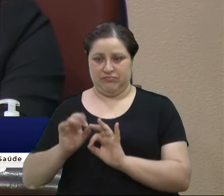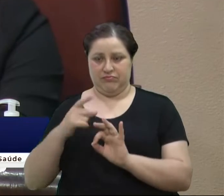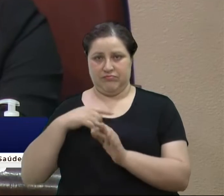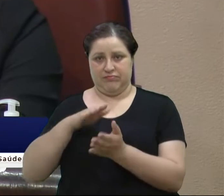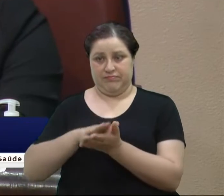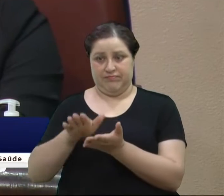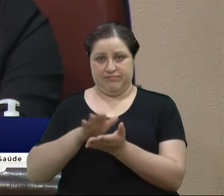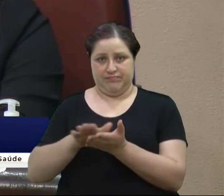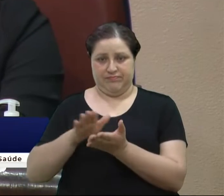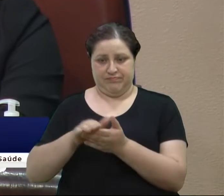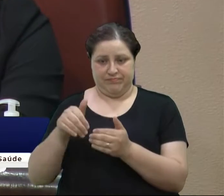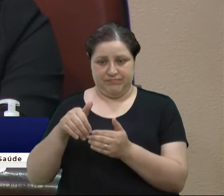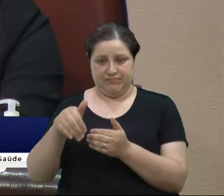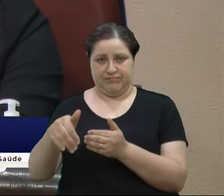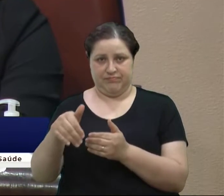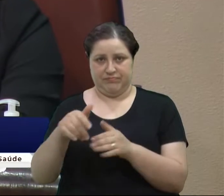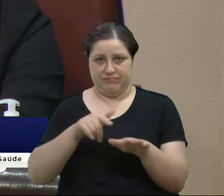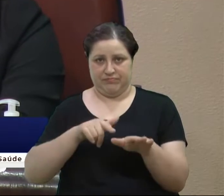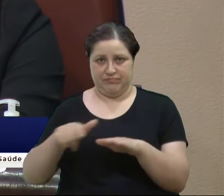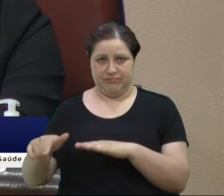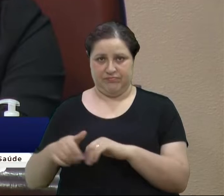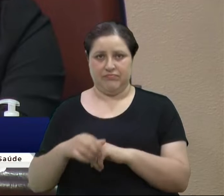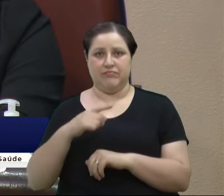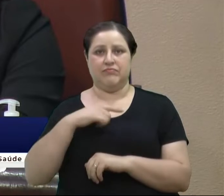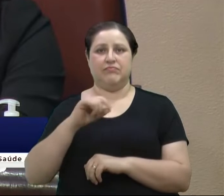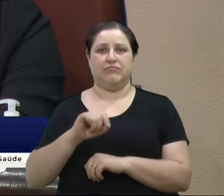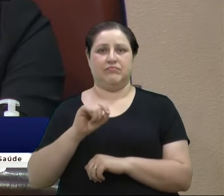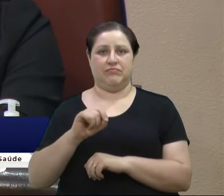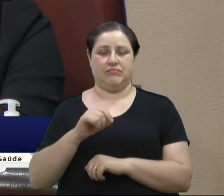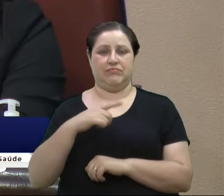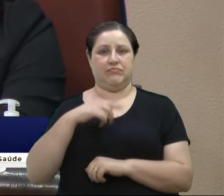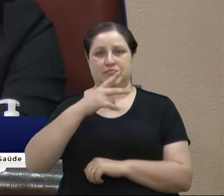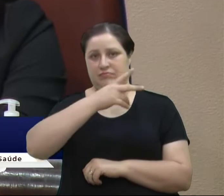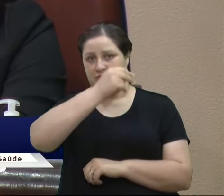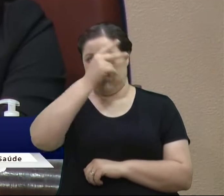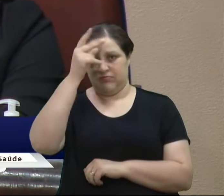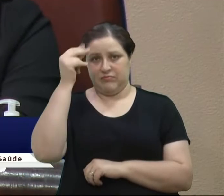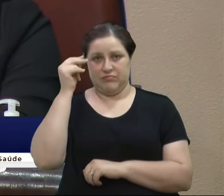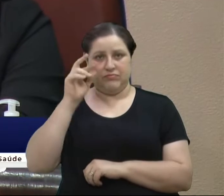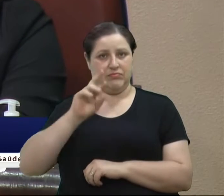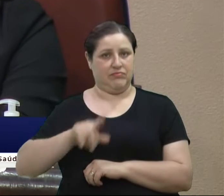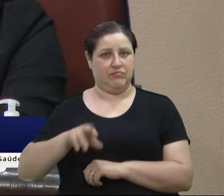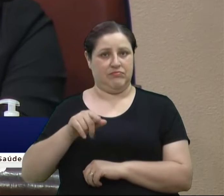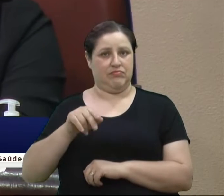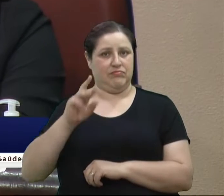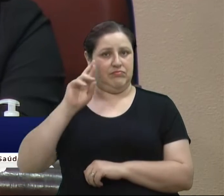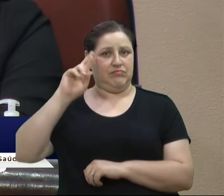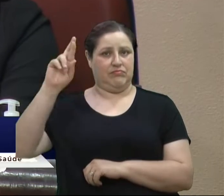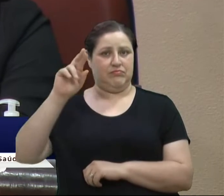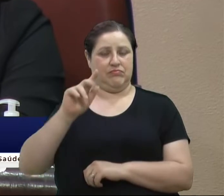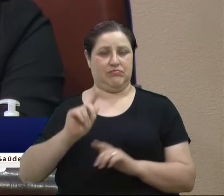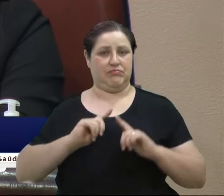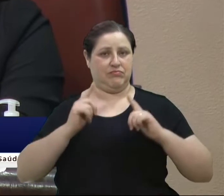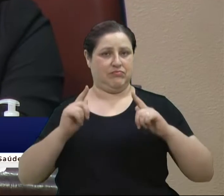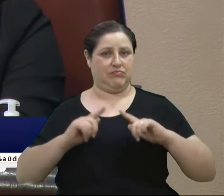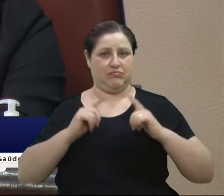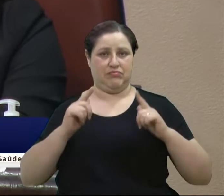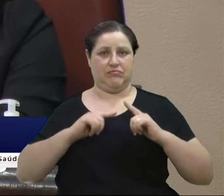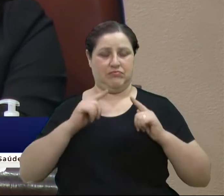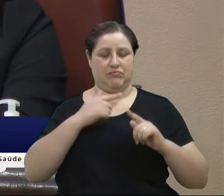semana. Então, ali nós vamos ter o quê? Não, os municípios não vão ser os gestores do